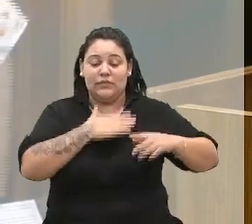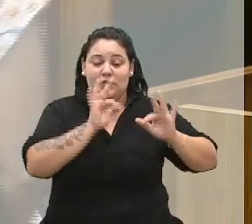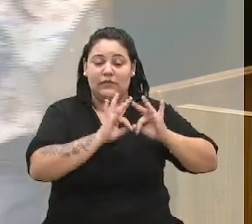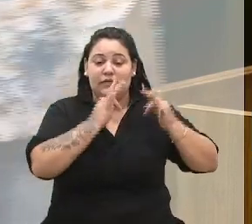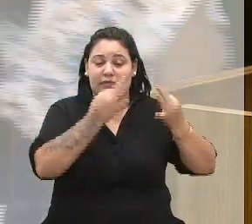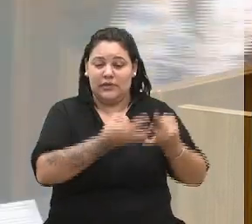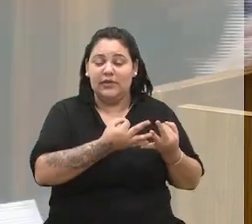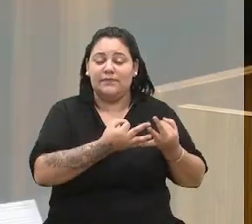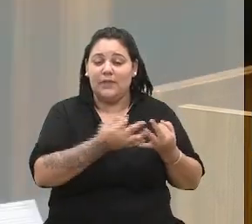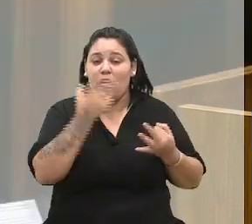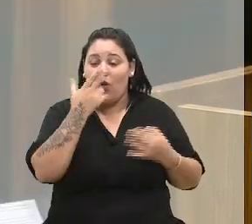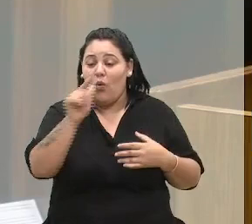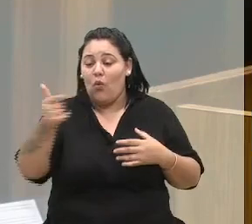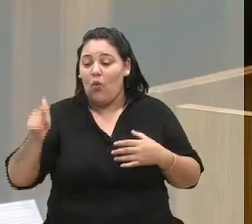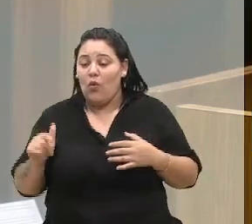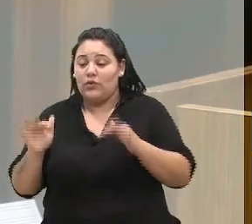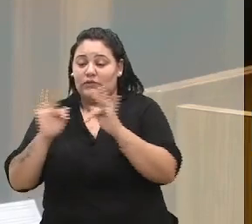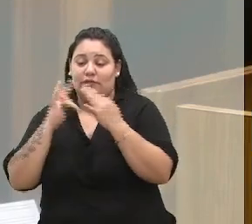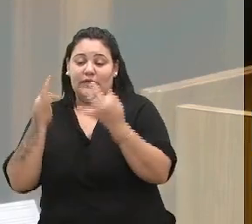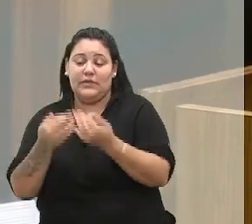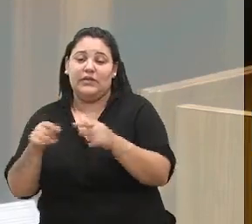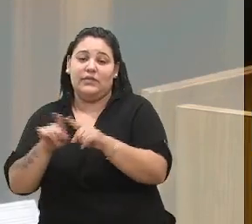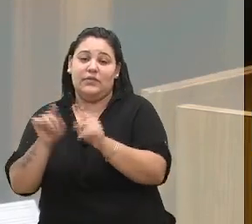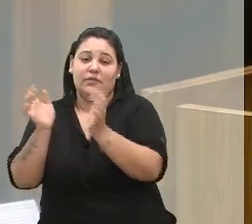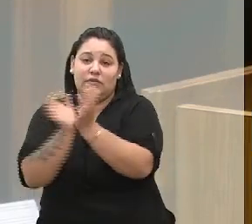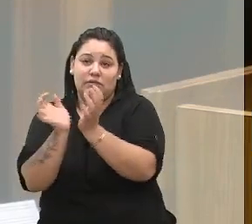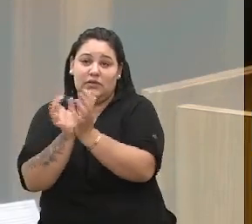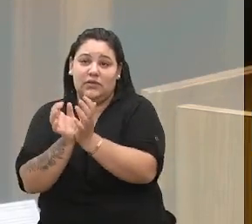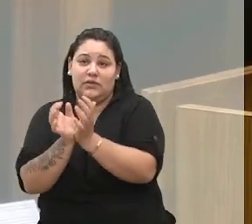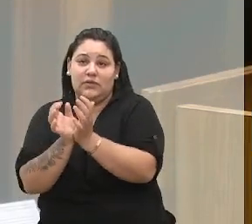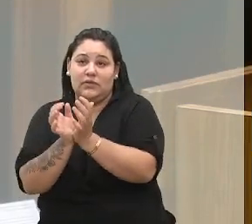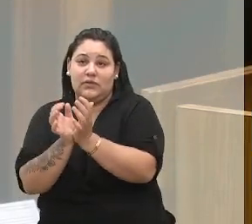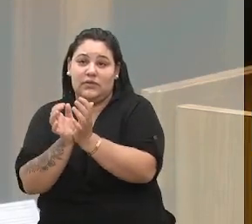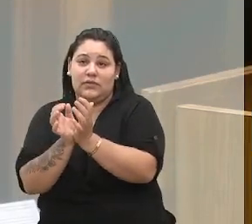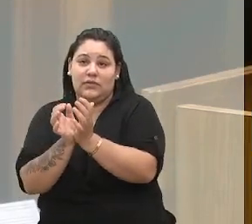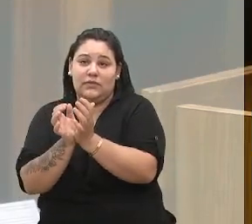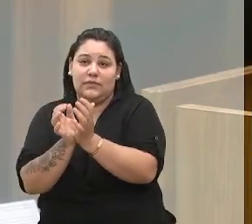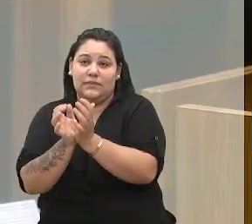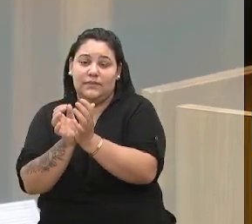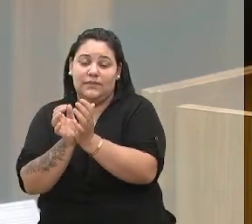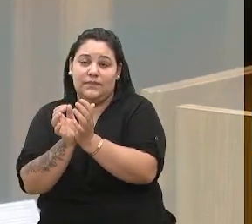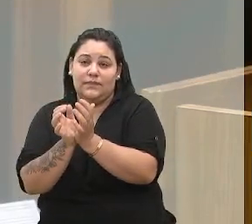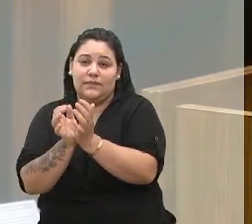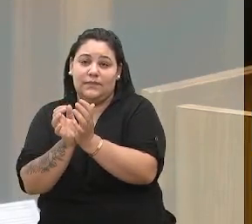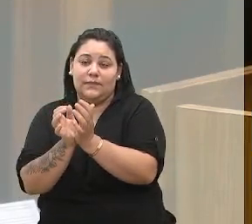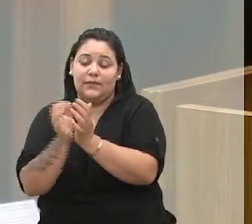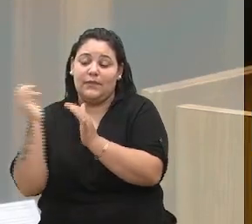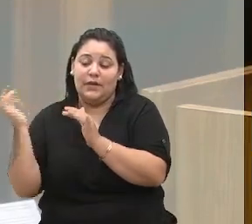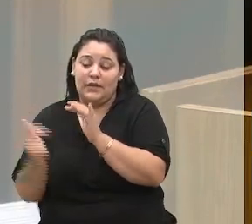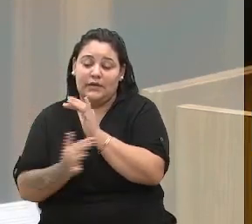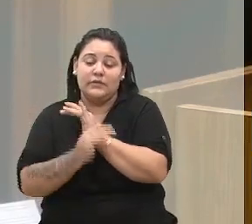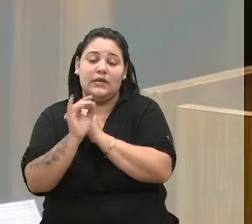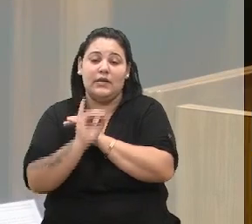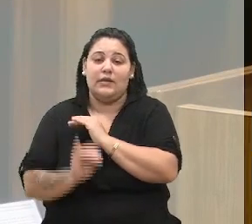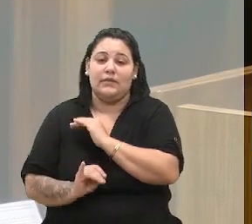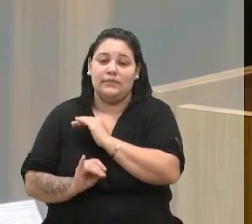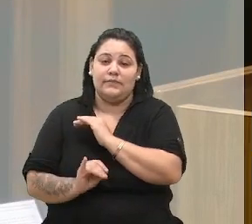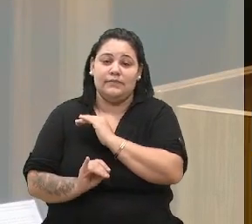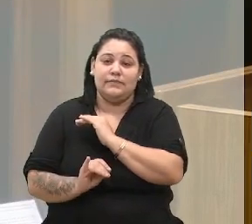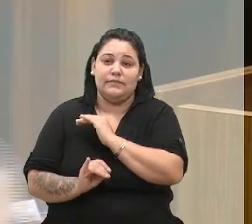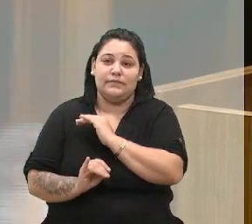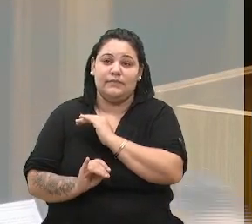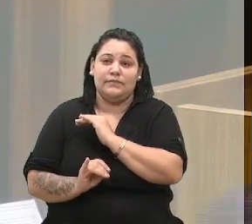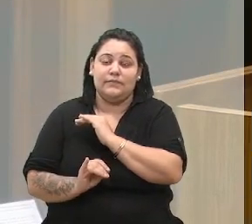como tantas outras famílias de colegas aqui, presentes oriundos da Itália, deixaram um pedaço de